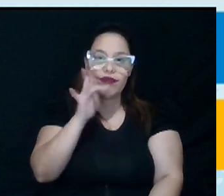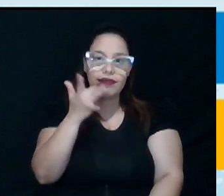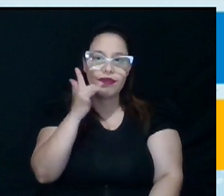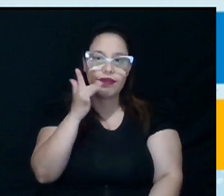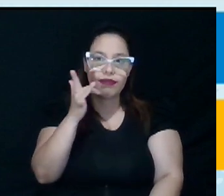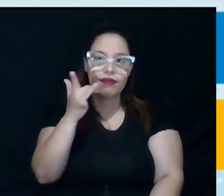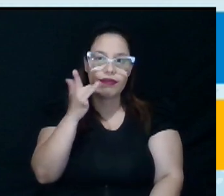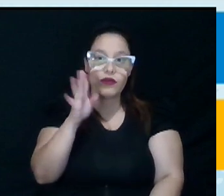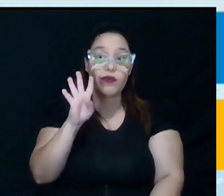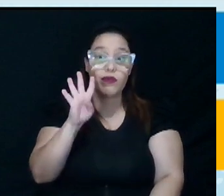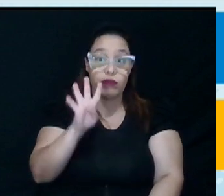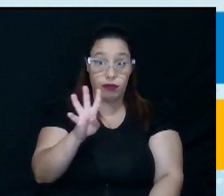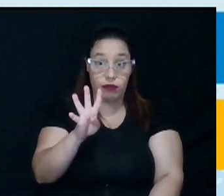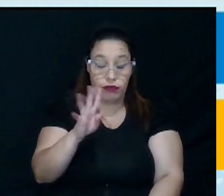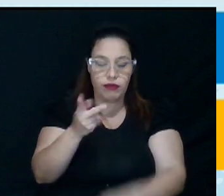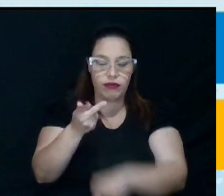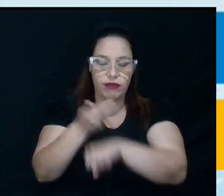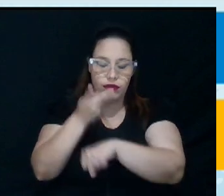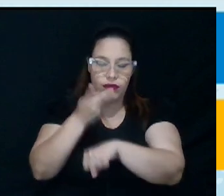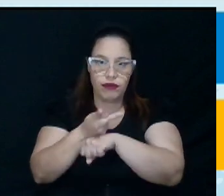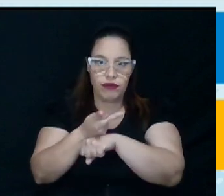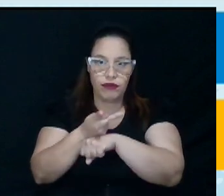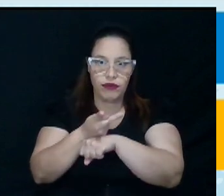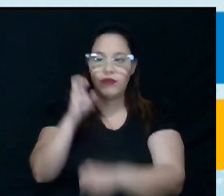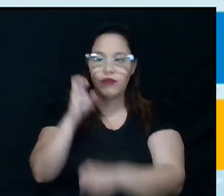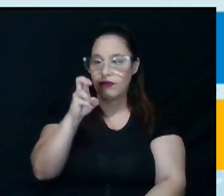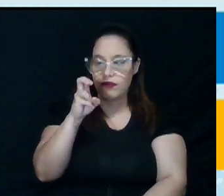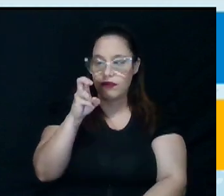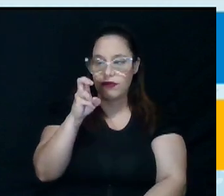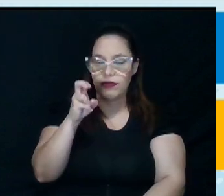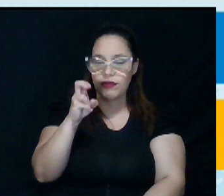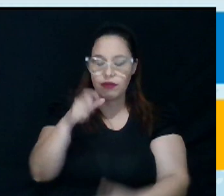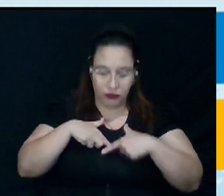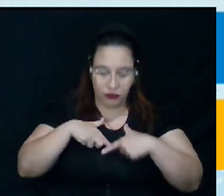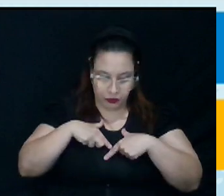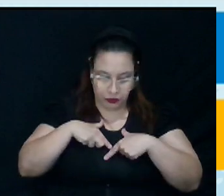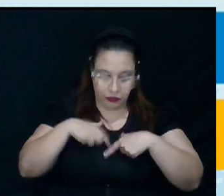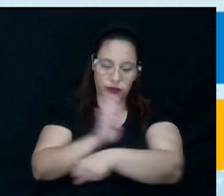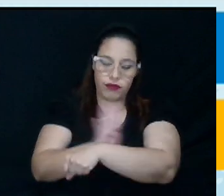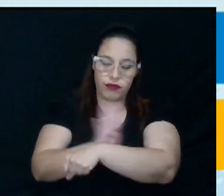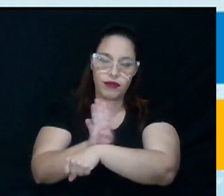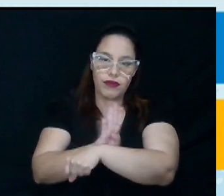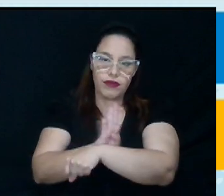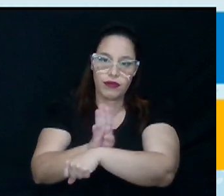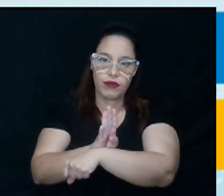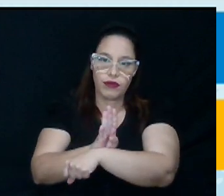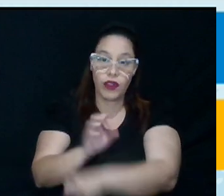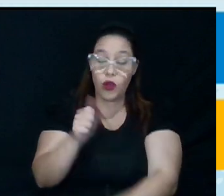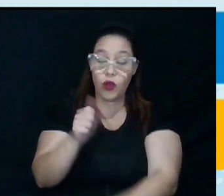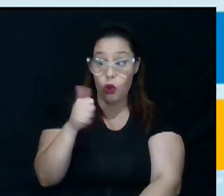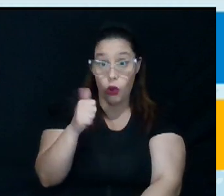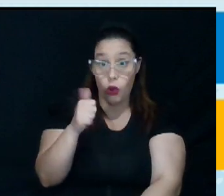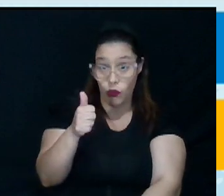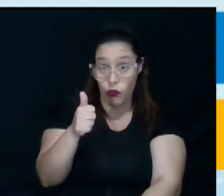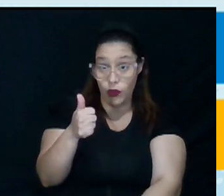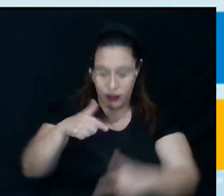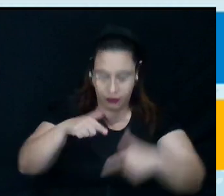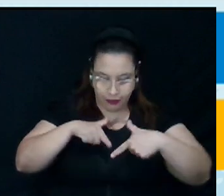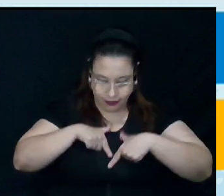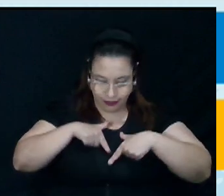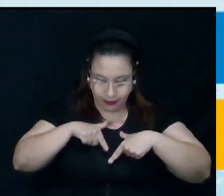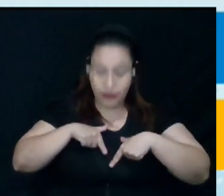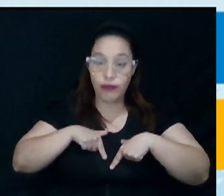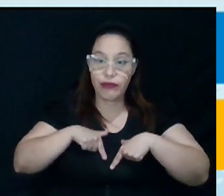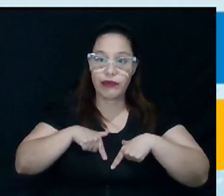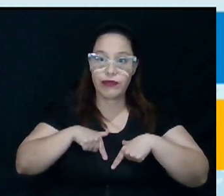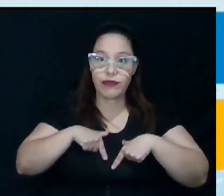4 medalhas de prata e 5 medalhas de bronze, totalizando 11 medalhas até agora. E tem mais